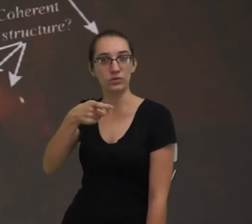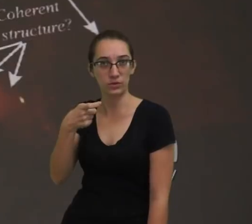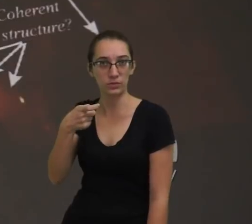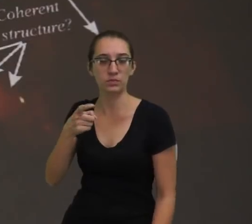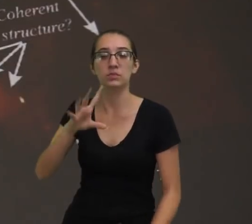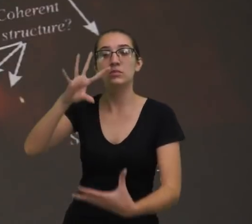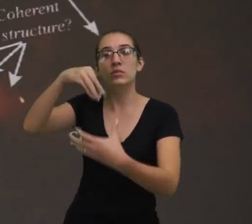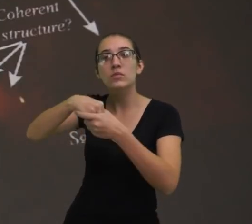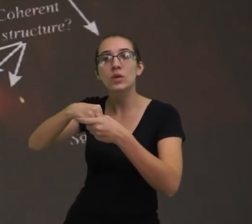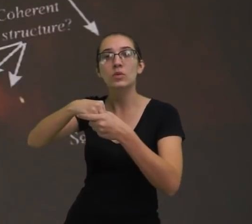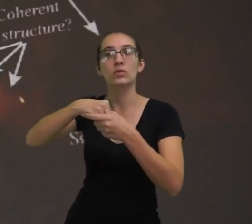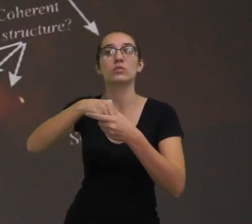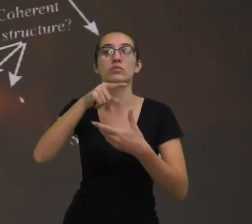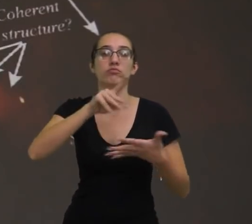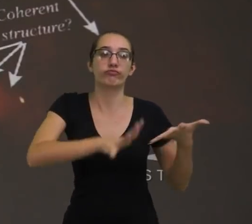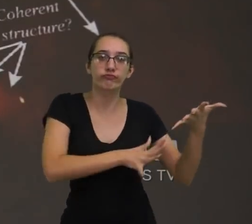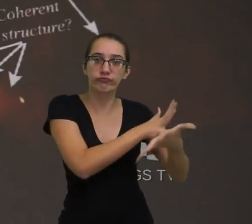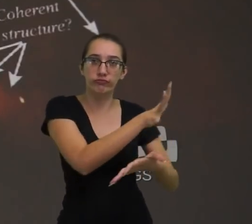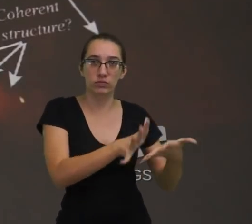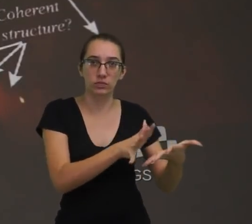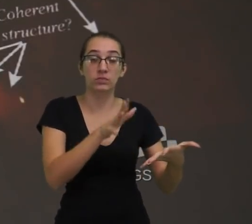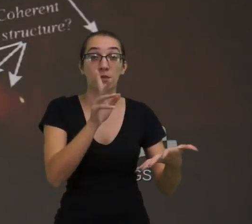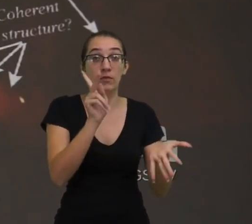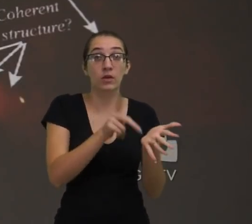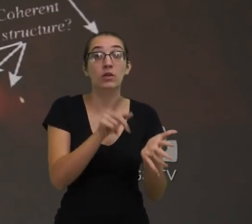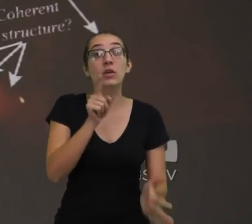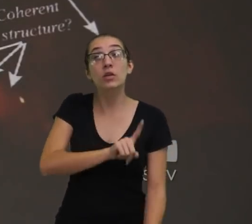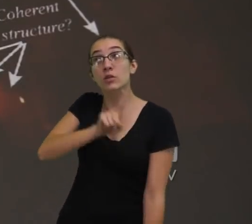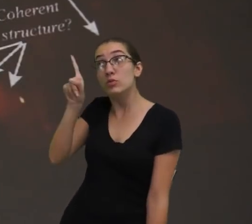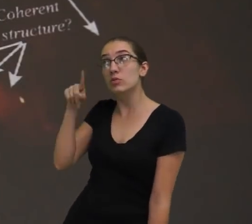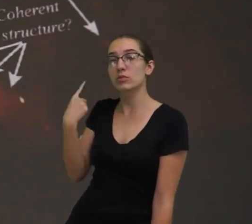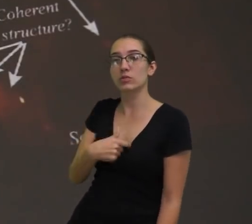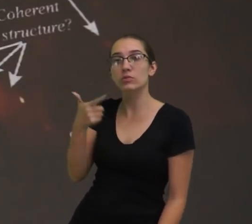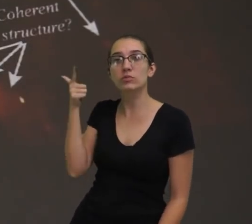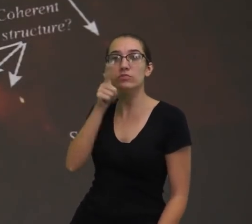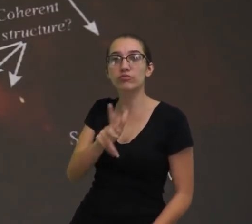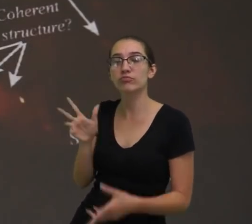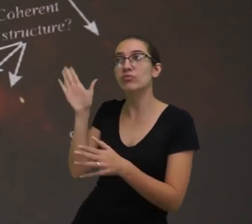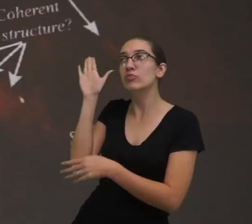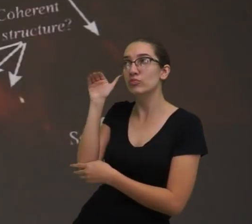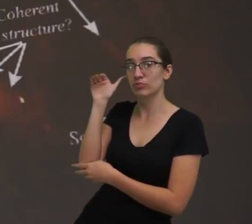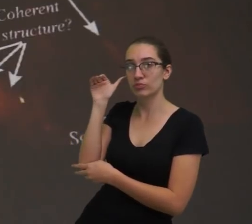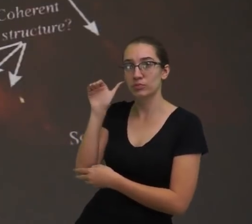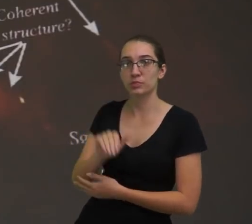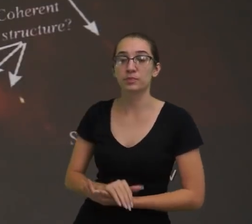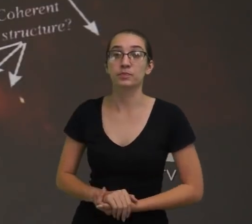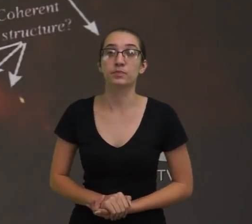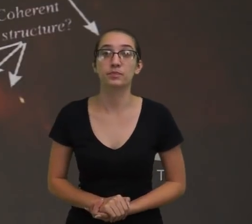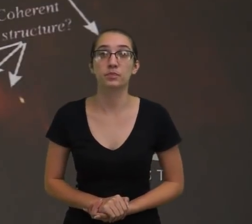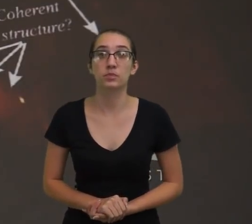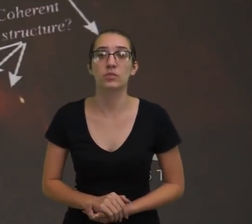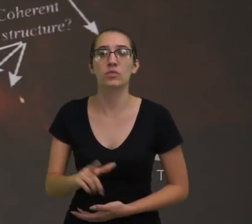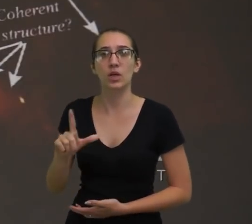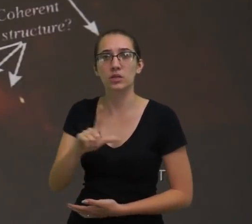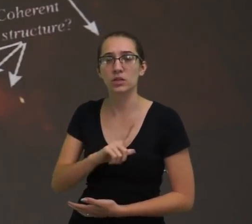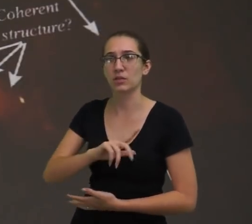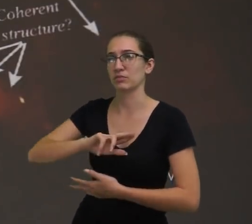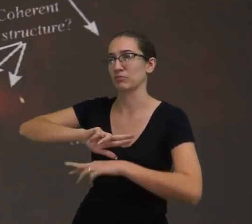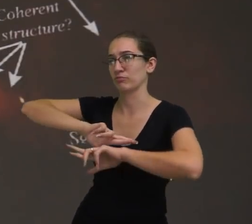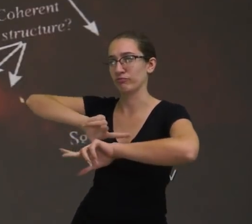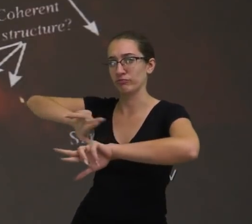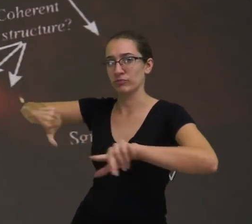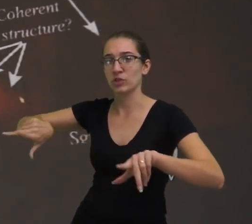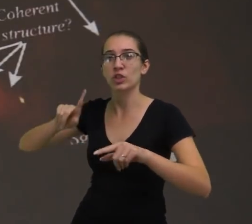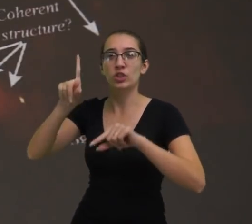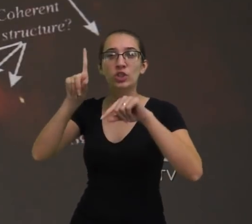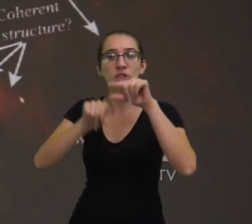ondas de rádio. Tá? Então, vários remanescentes de supernova, que é aquele material ejetado por supernovas.